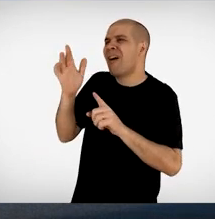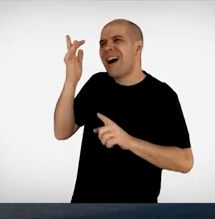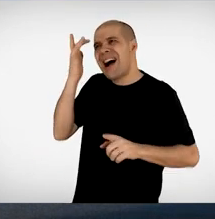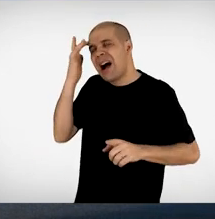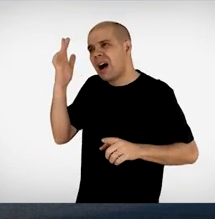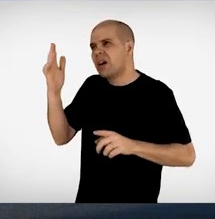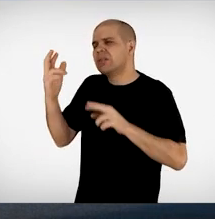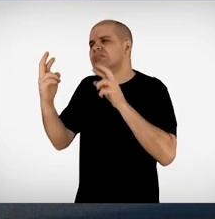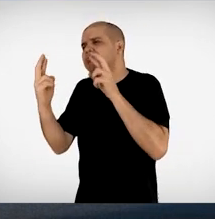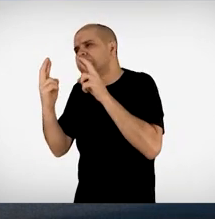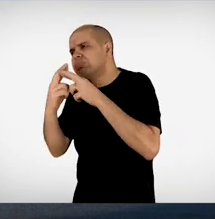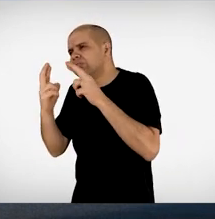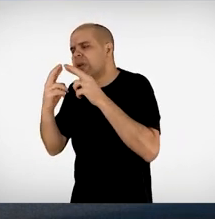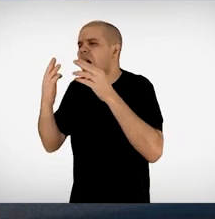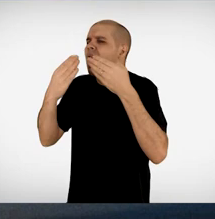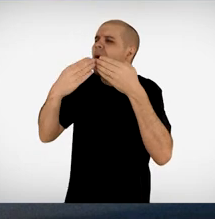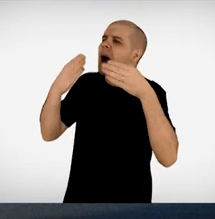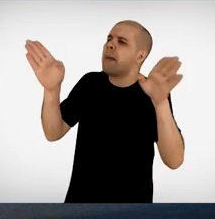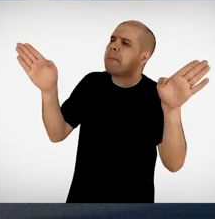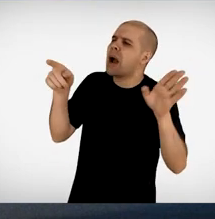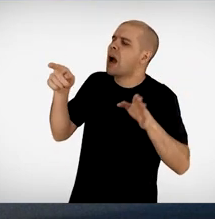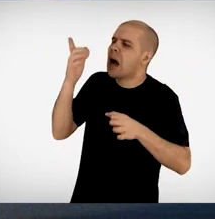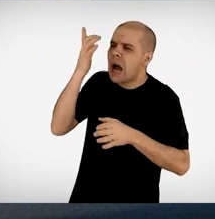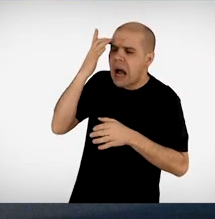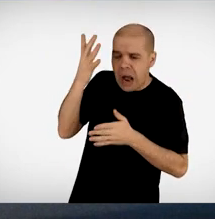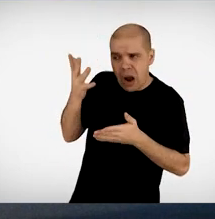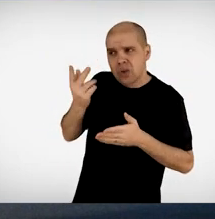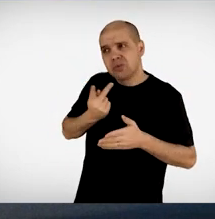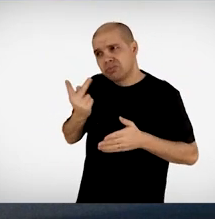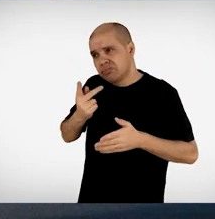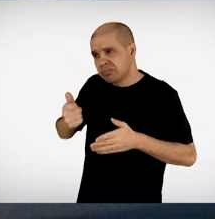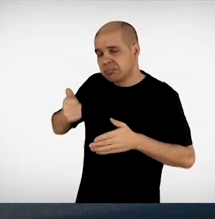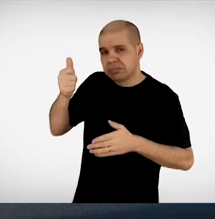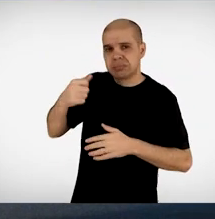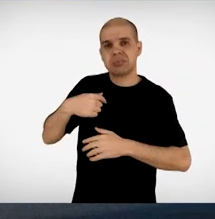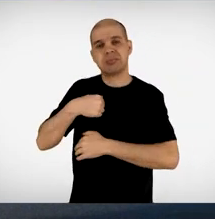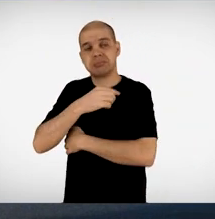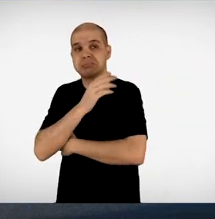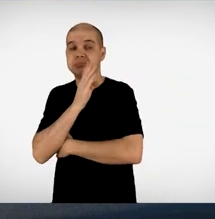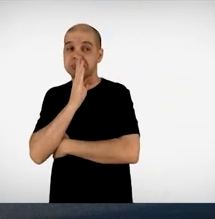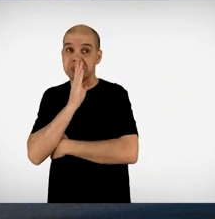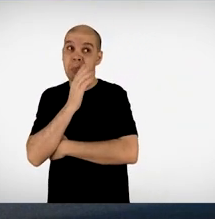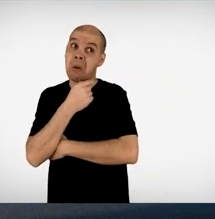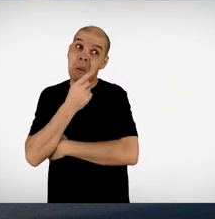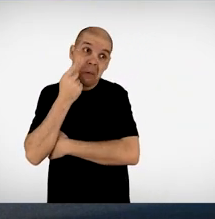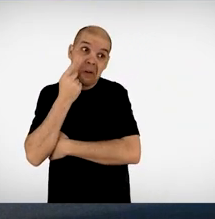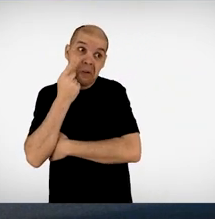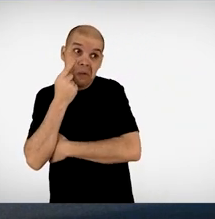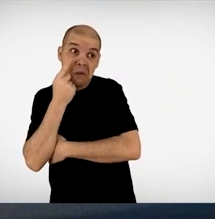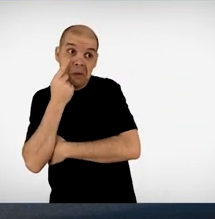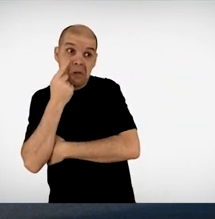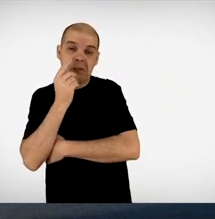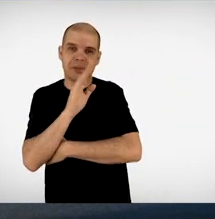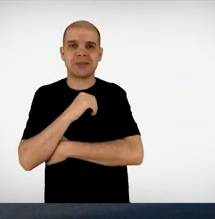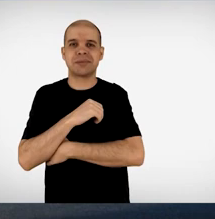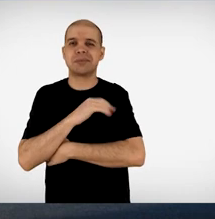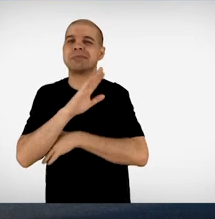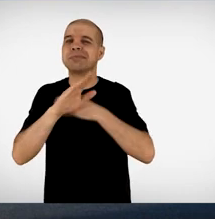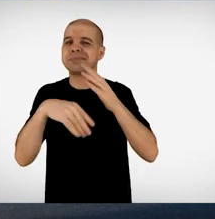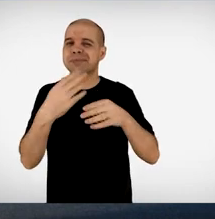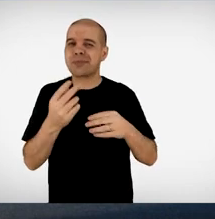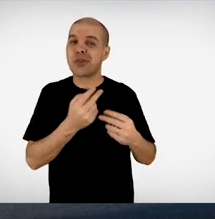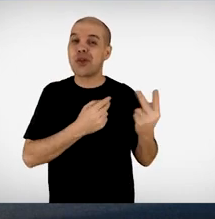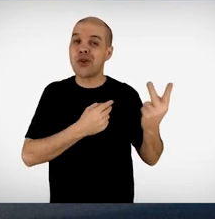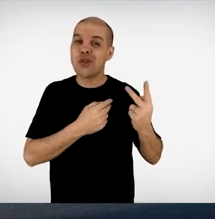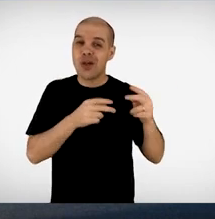gente conversar sobre relacionamento aberto, porque eu sou um adepto, eu acho isso muito interessante, não sei o quê. Eu fiquei quietinha, eu falei, vamos ver,